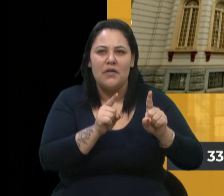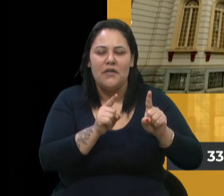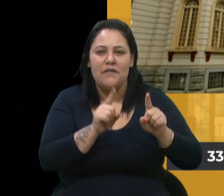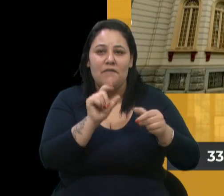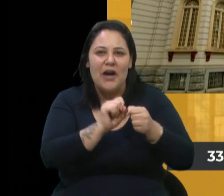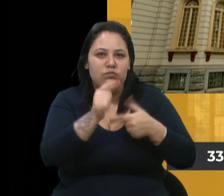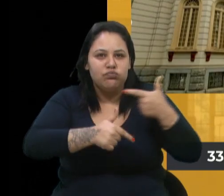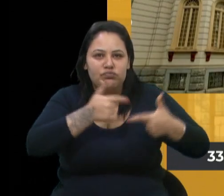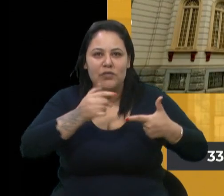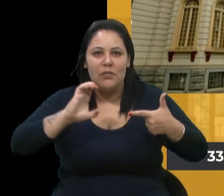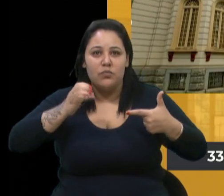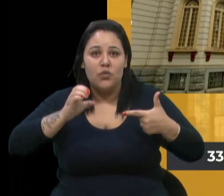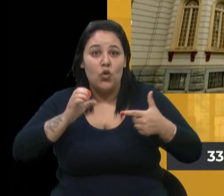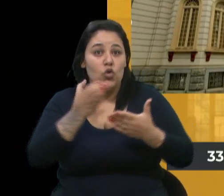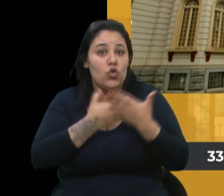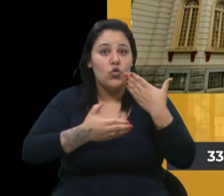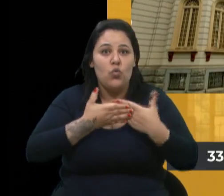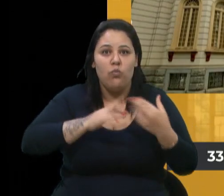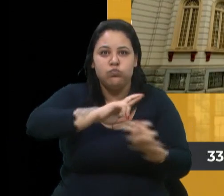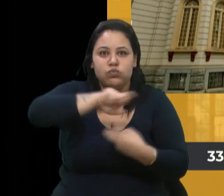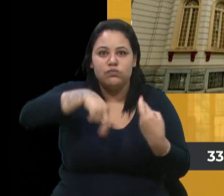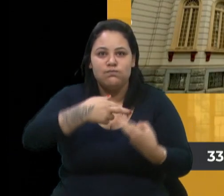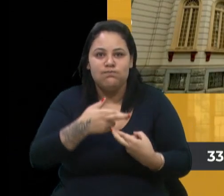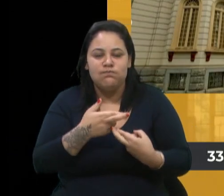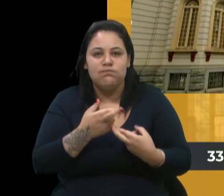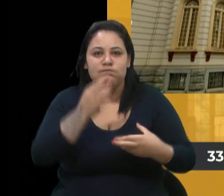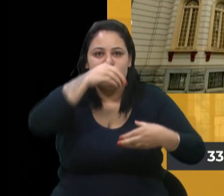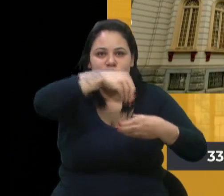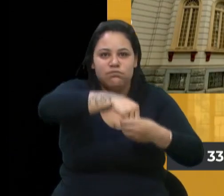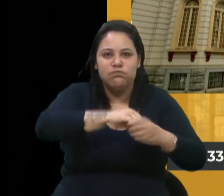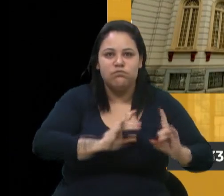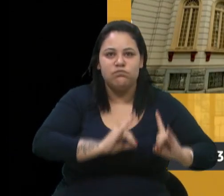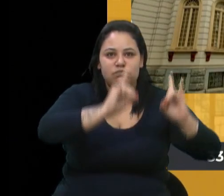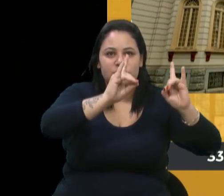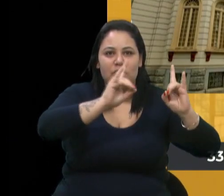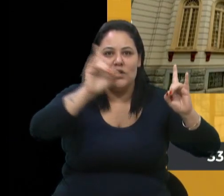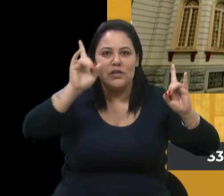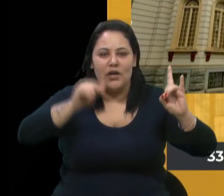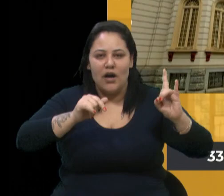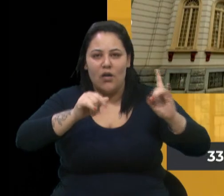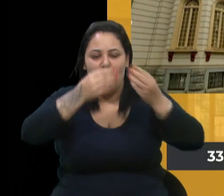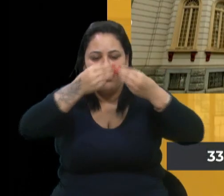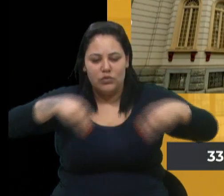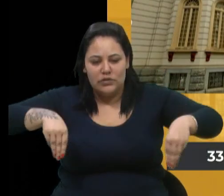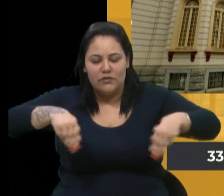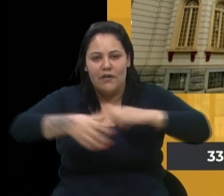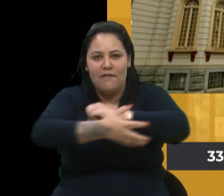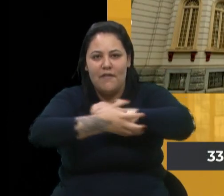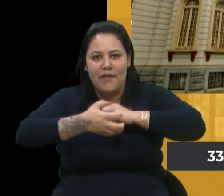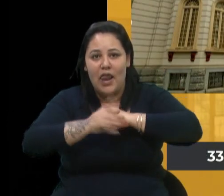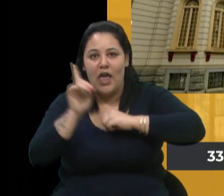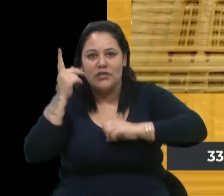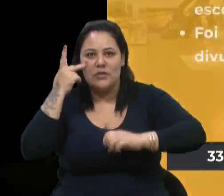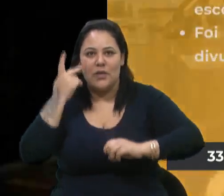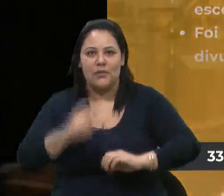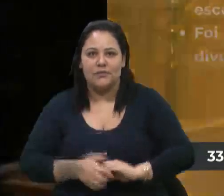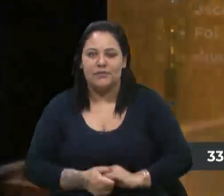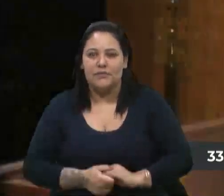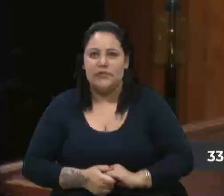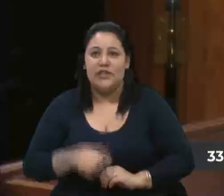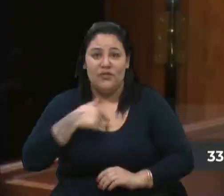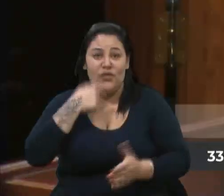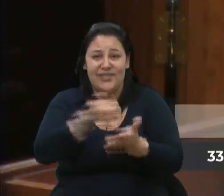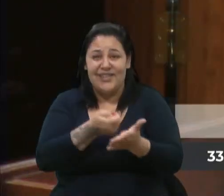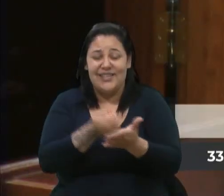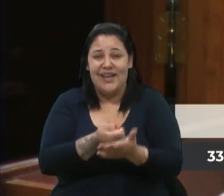científica, tudo dentro desse prédio que é hoje o Museu das Favelas em São Paulo. Eu vou tentar ser o mais